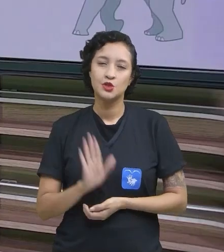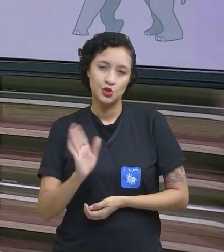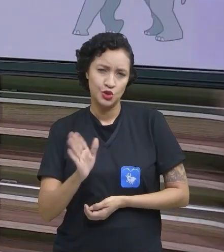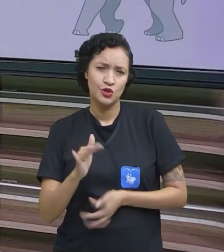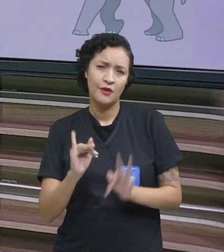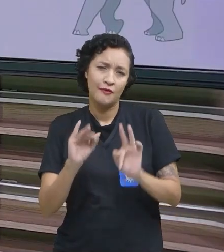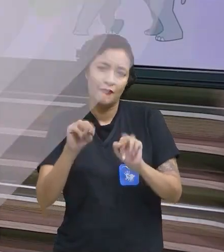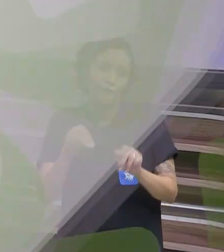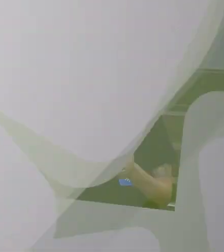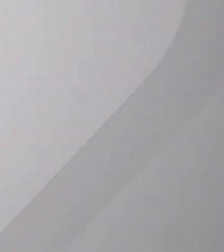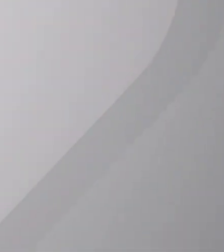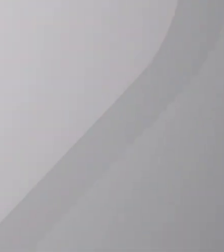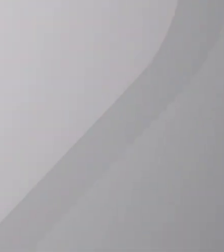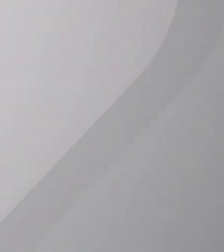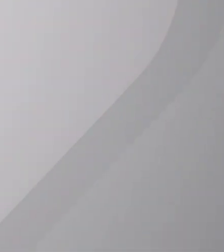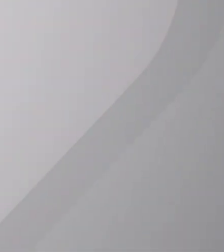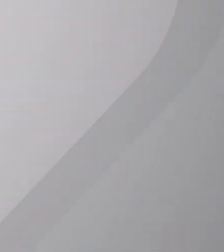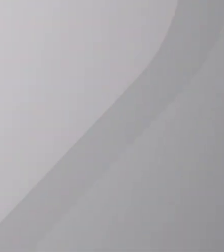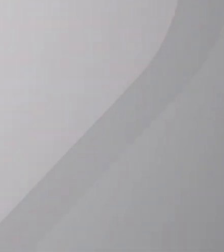uma aula. Vamos lá?